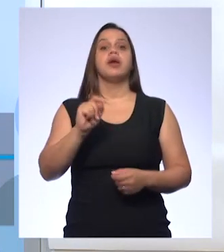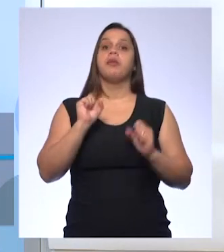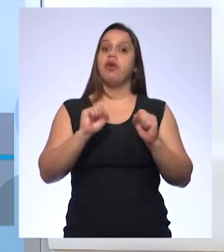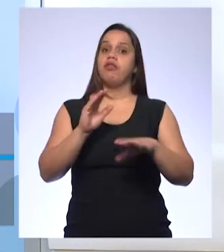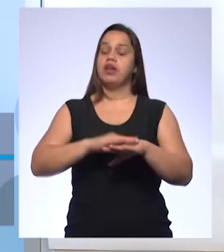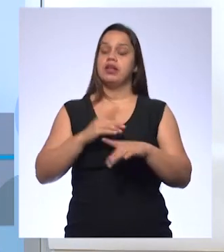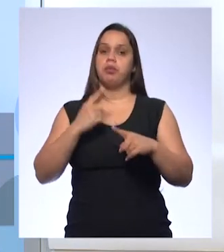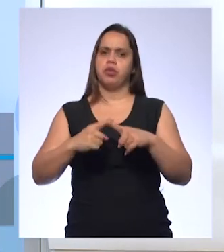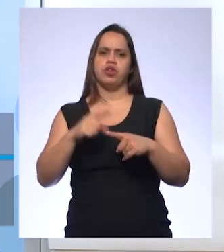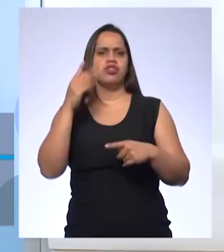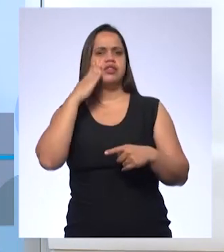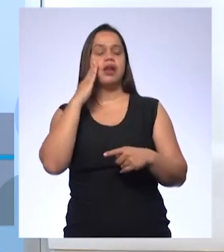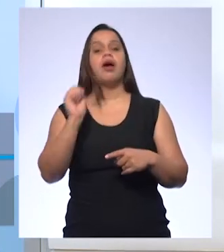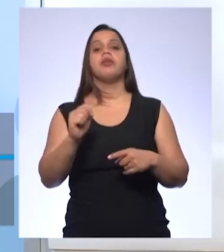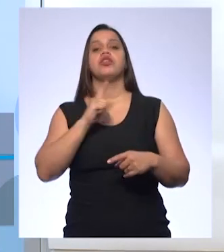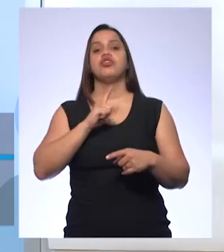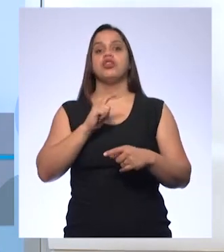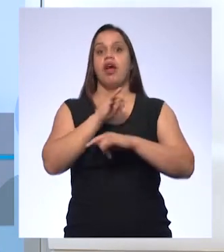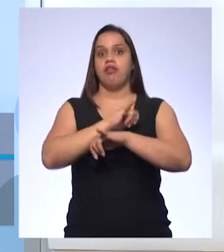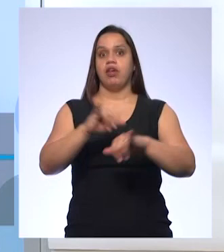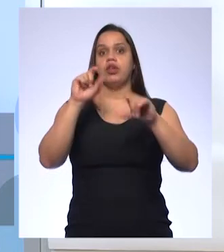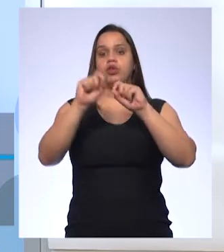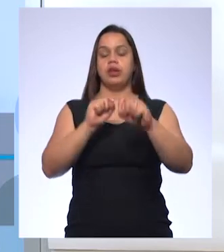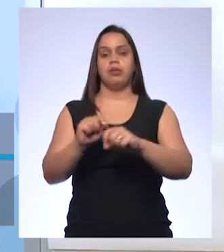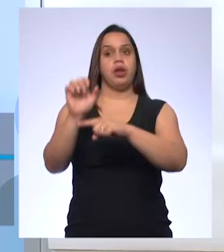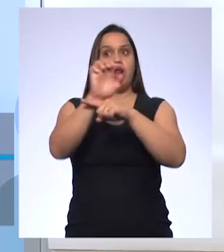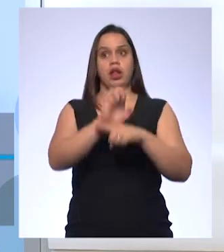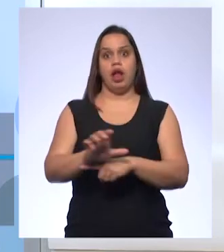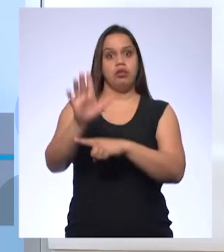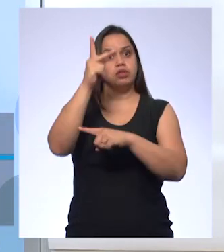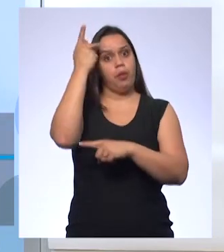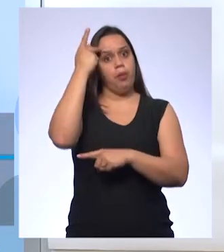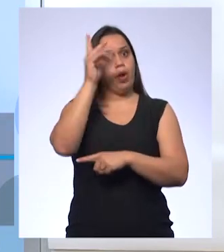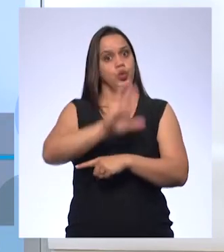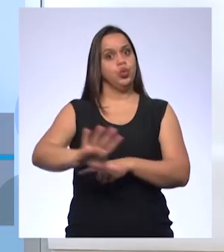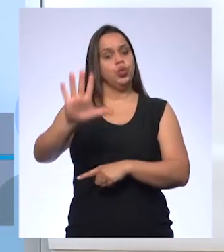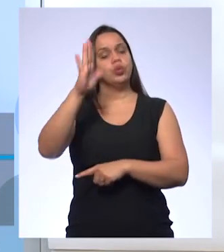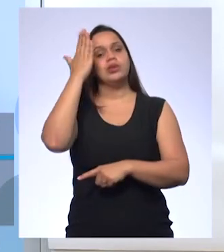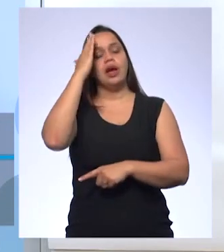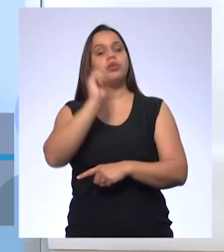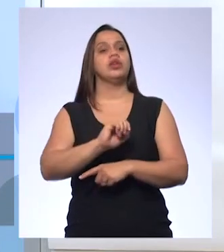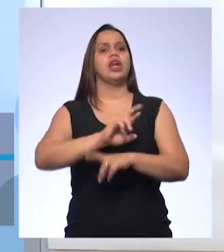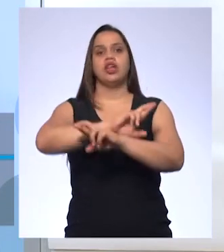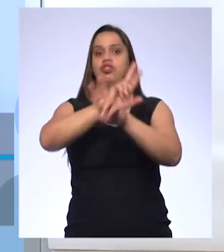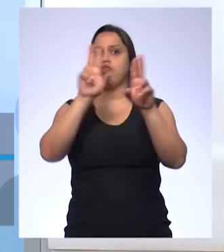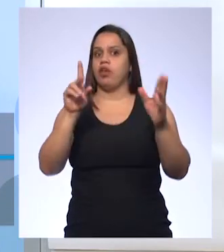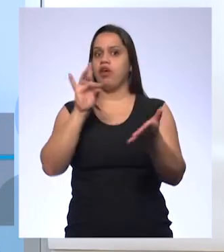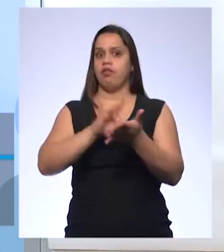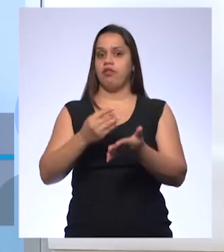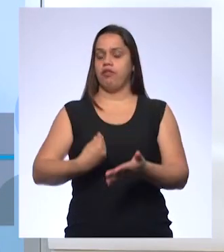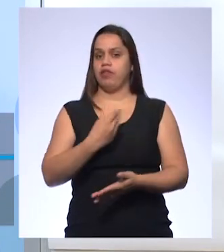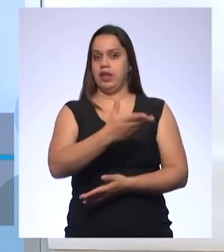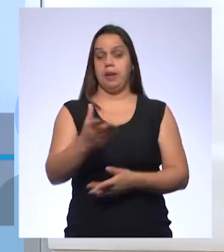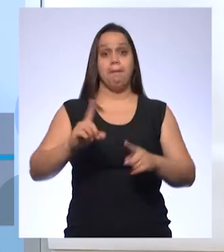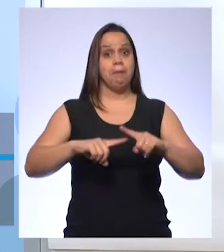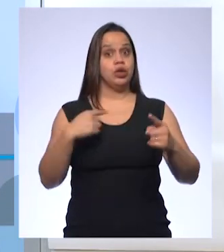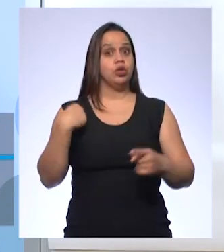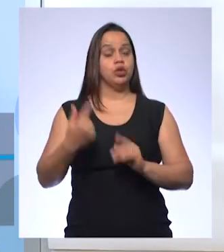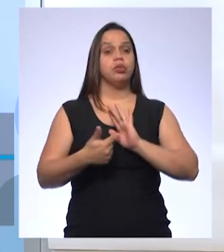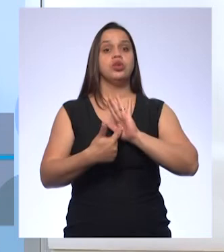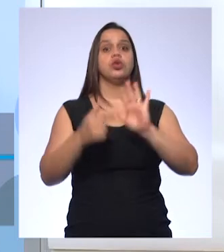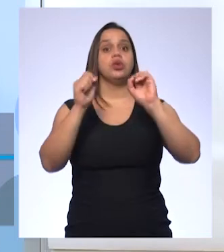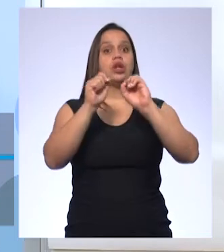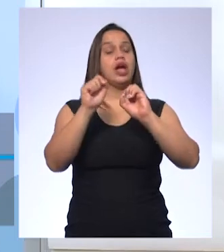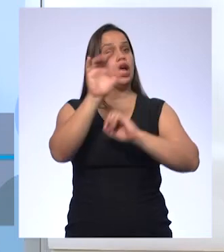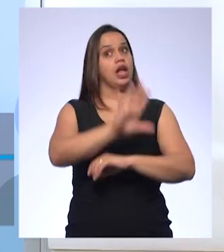Paulo, então as realidades são muito diversas, a gente sabe disso. Tá? Mas assim, o que a gente está falando aqui é o geralzão. Tá? E